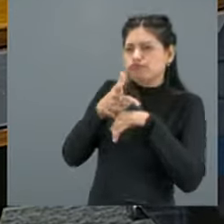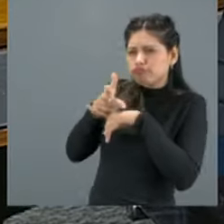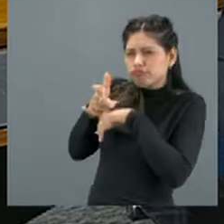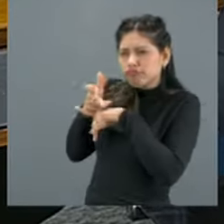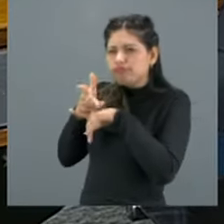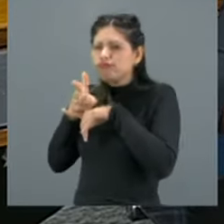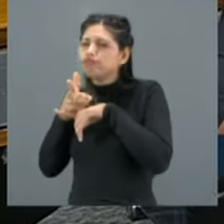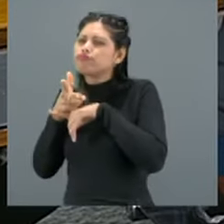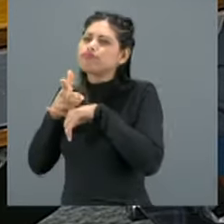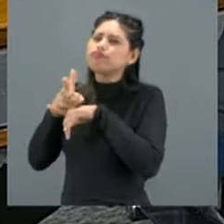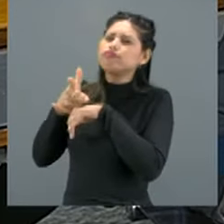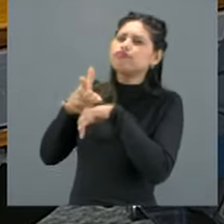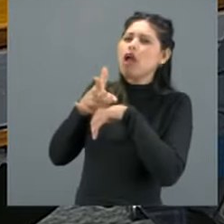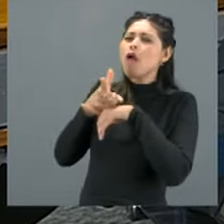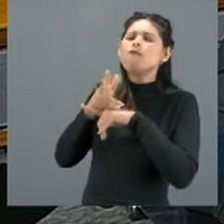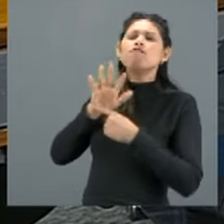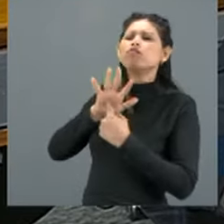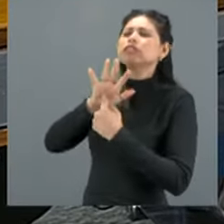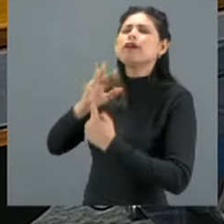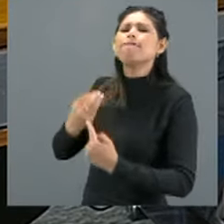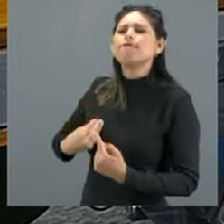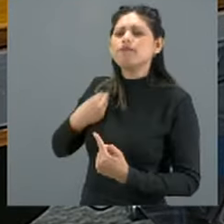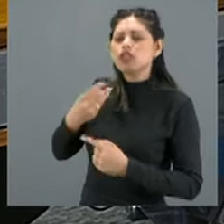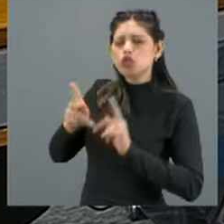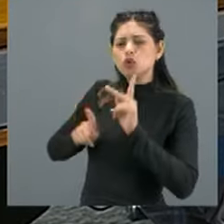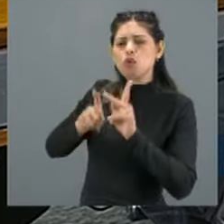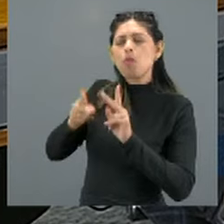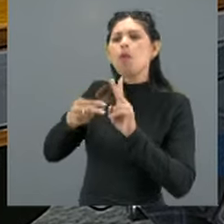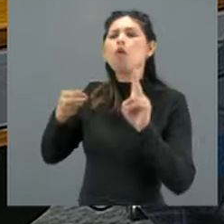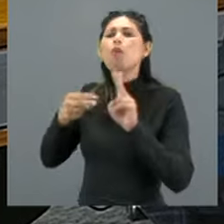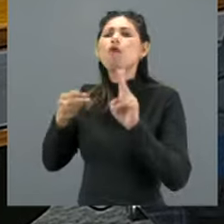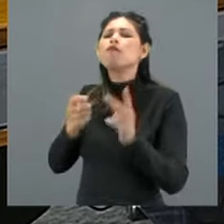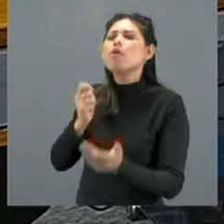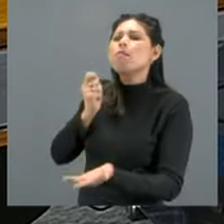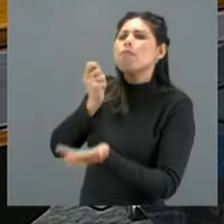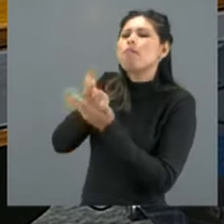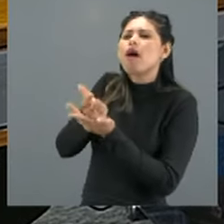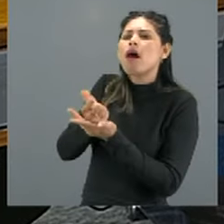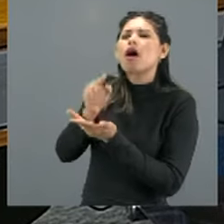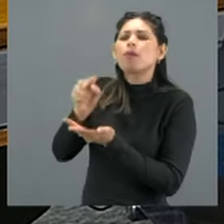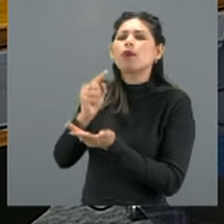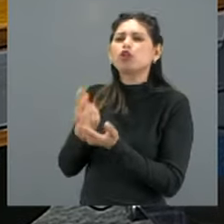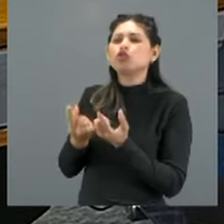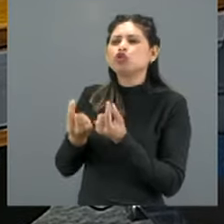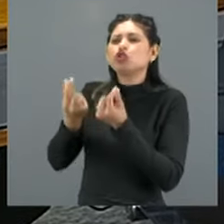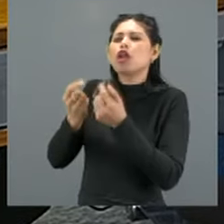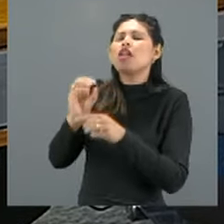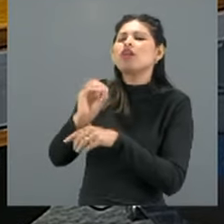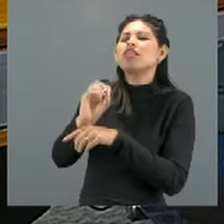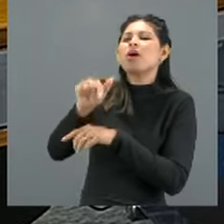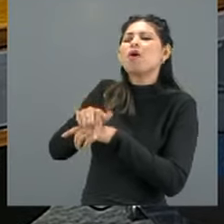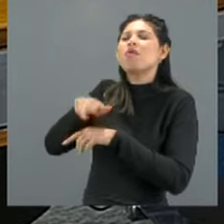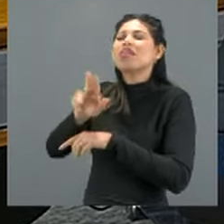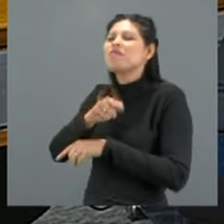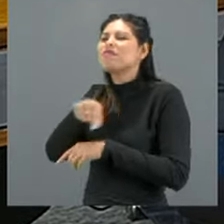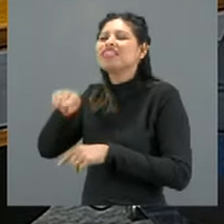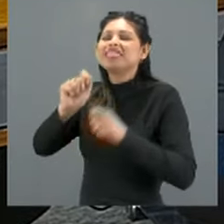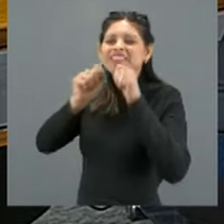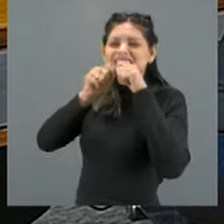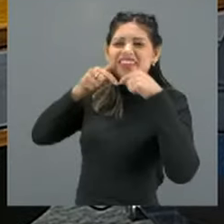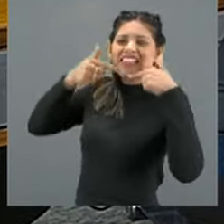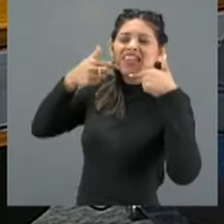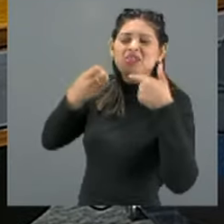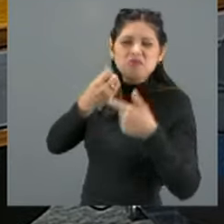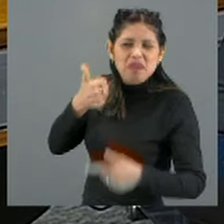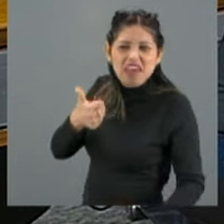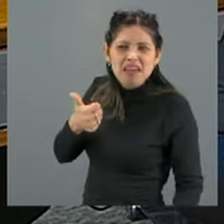povo indígena dos Xavantes, pago pelo dinheiro das ONGs, todo mundo feliz, sorrindo, dizendo que está todo mundo bem? Por